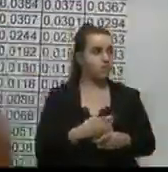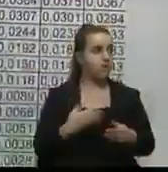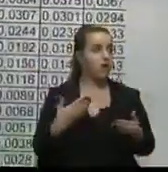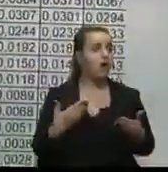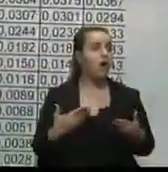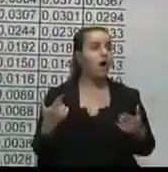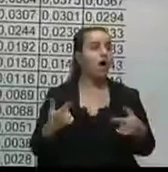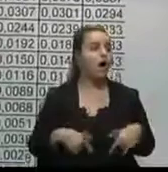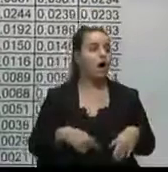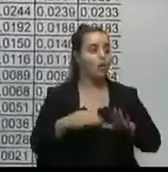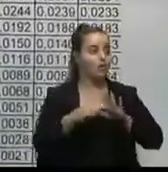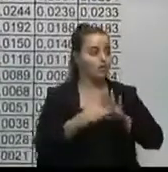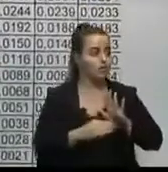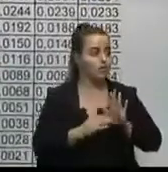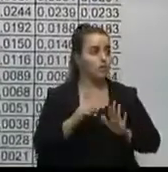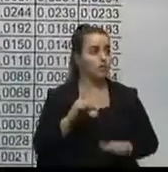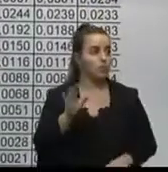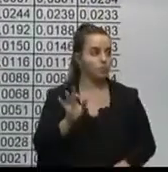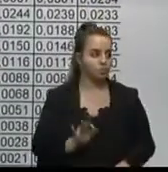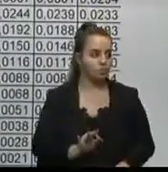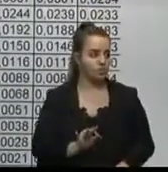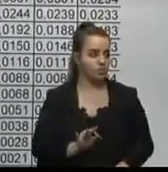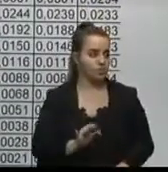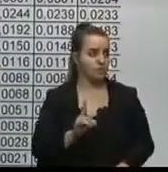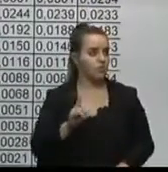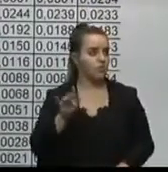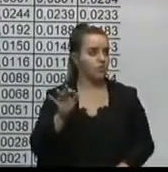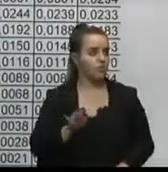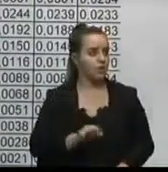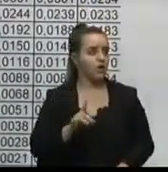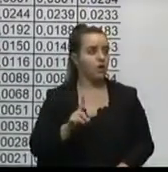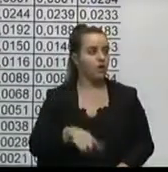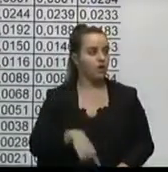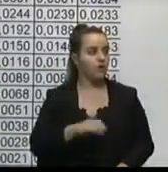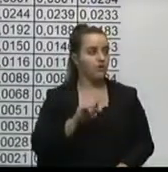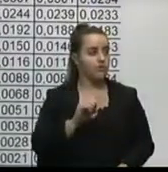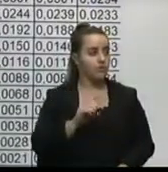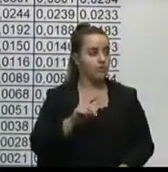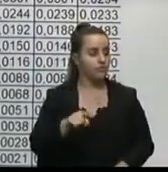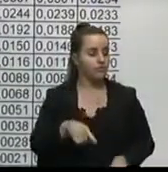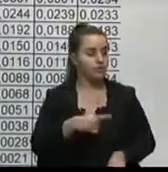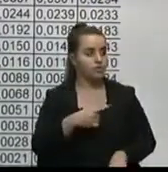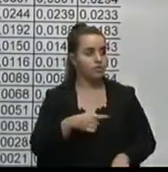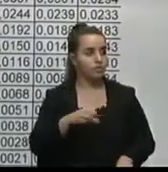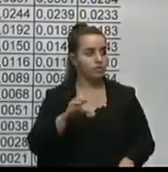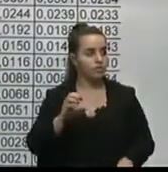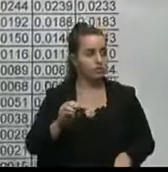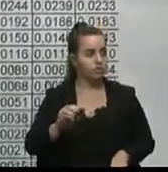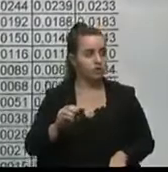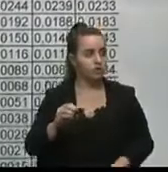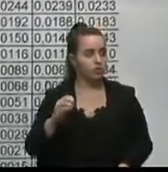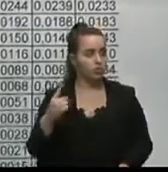da tabela o 1%. 1% é, em decimal, 0,01.